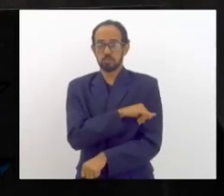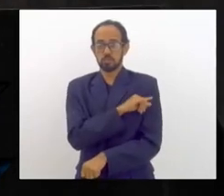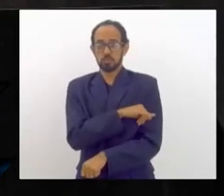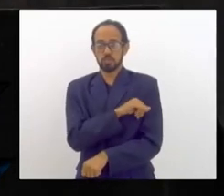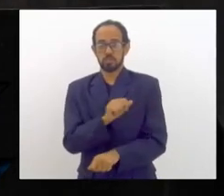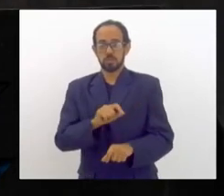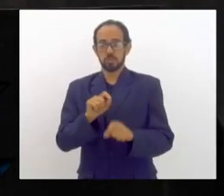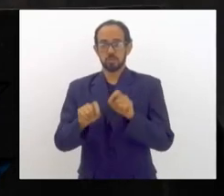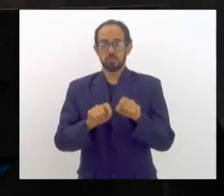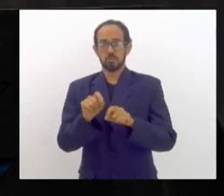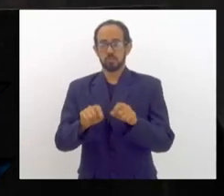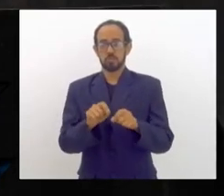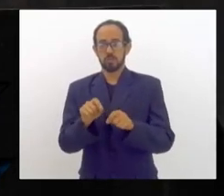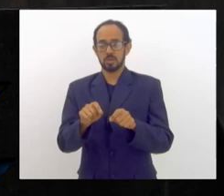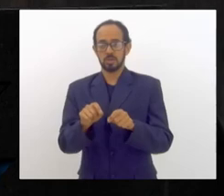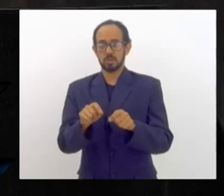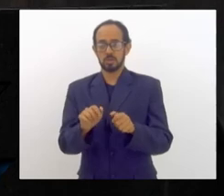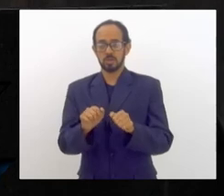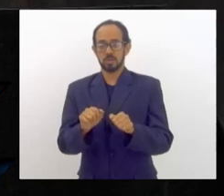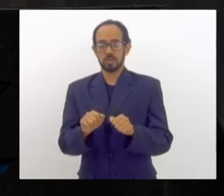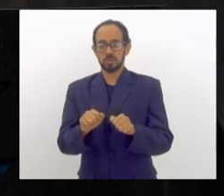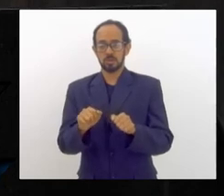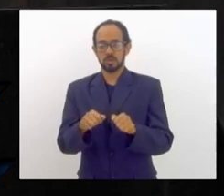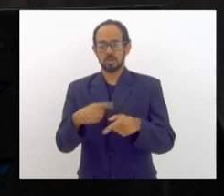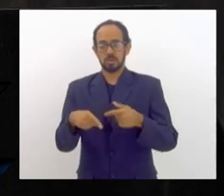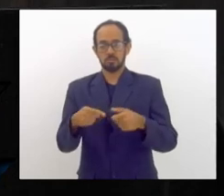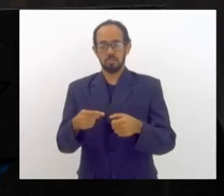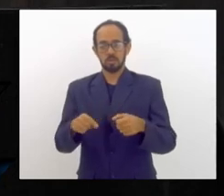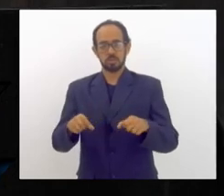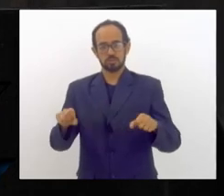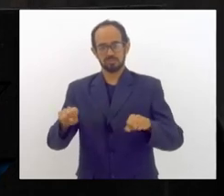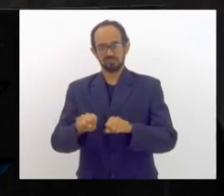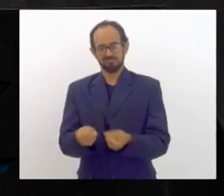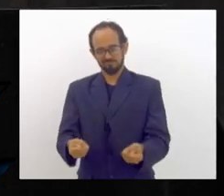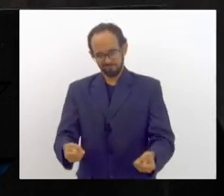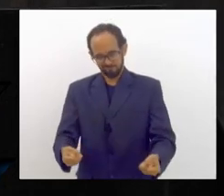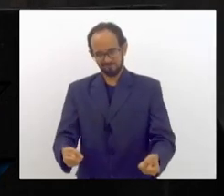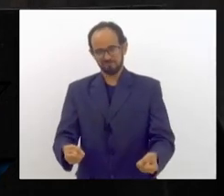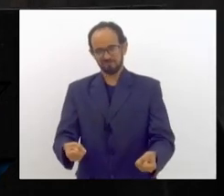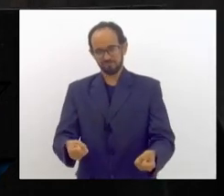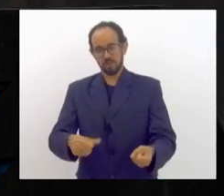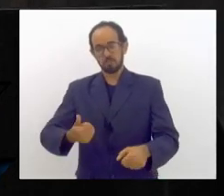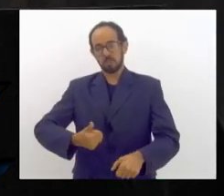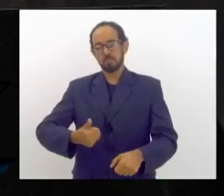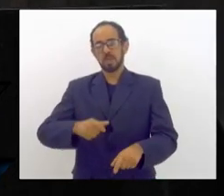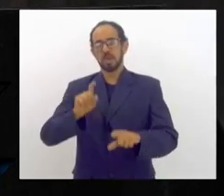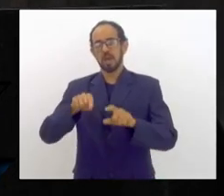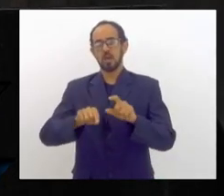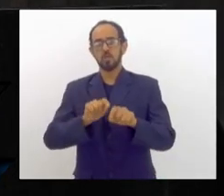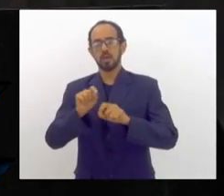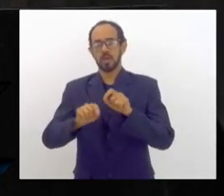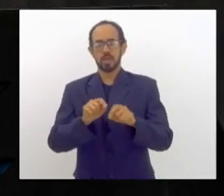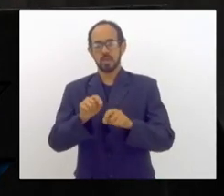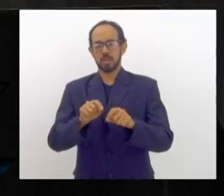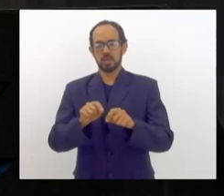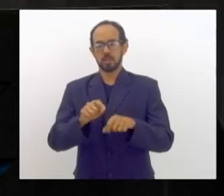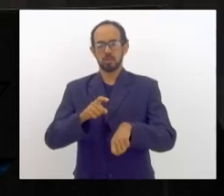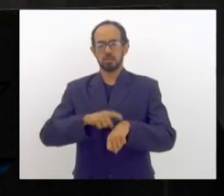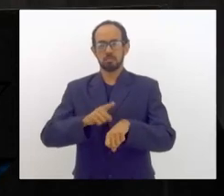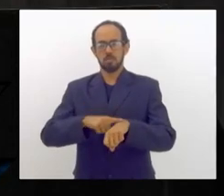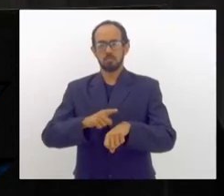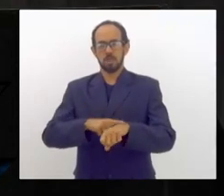tem, tragédia após tragédia. A primeira delas é que, no momento da